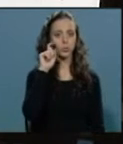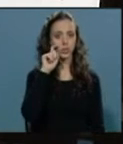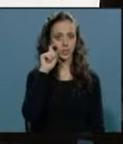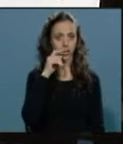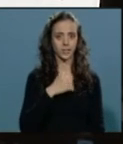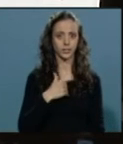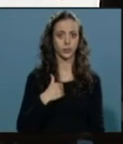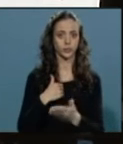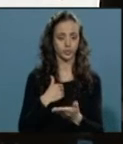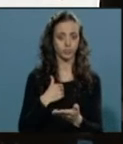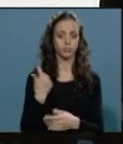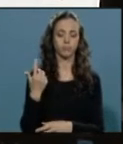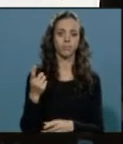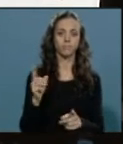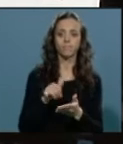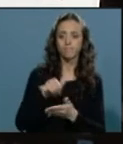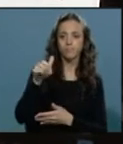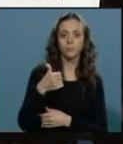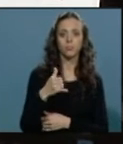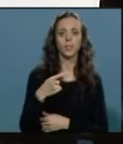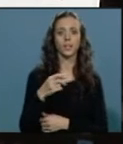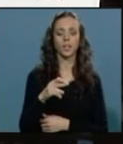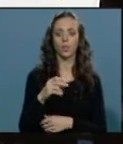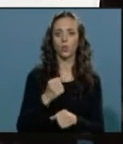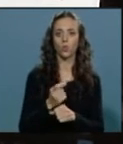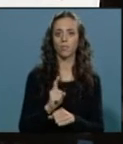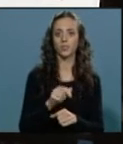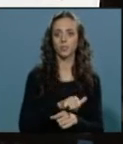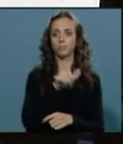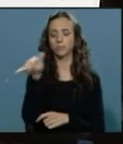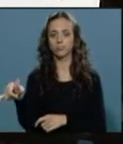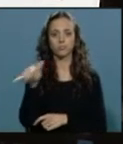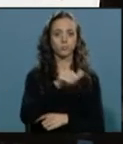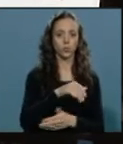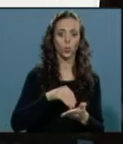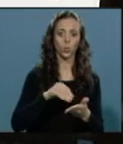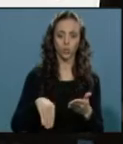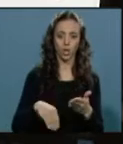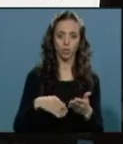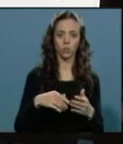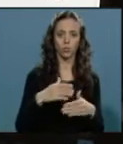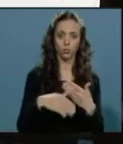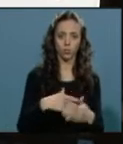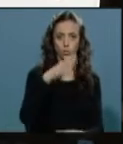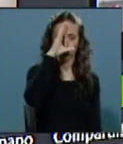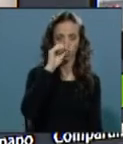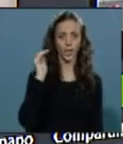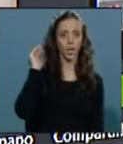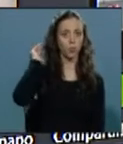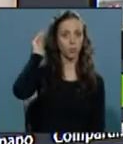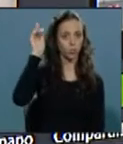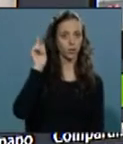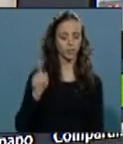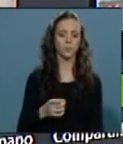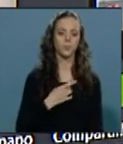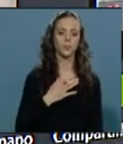da saúde, não está a voar, a Binter não está a fazer a ligação, que é um contrato de concessão feito pelo Governo da República.